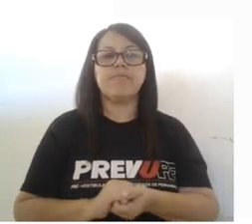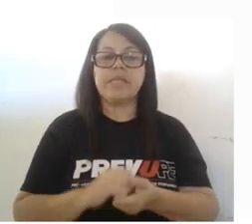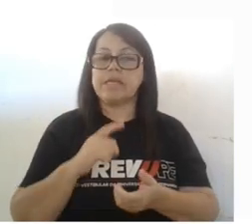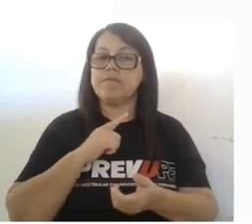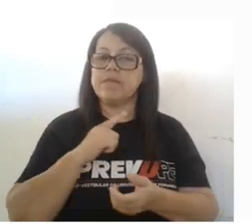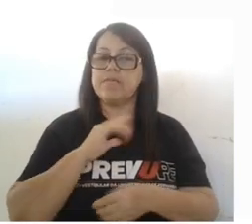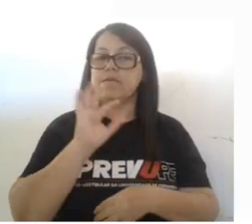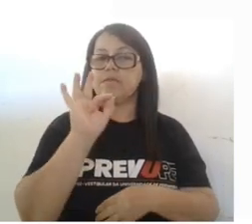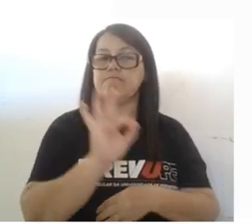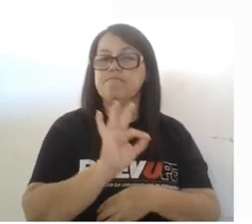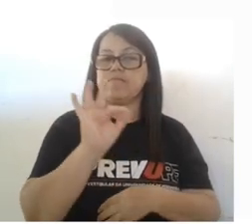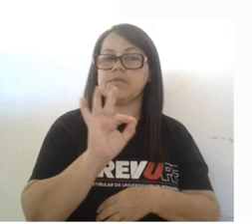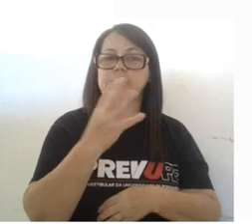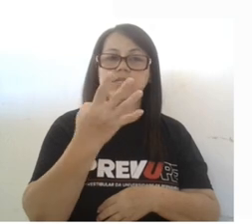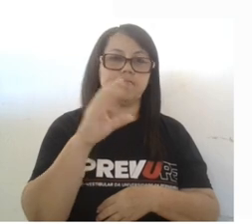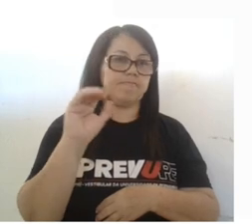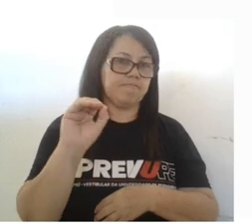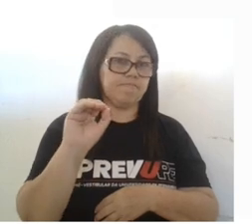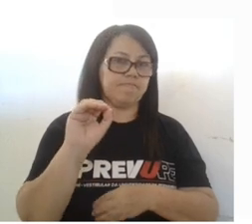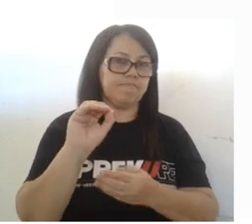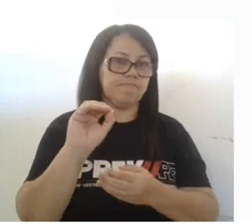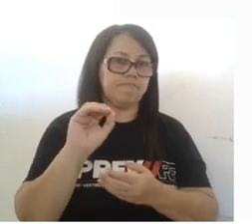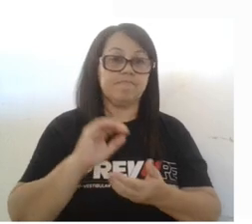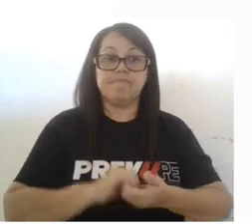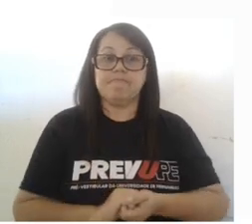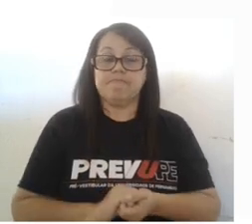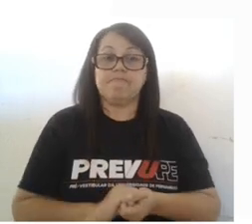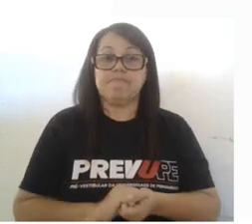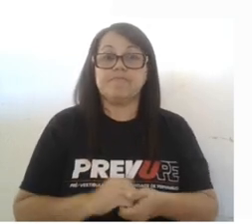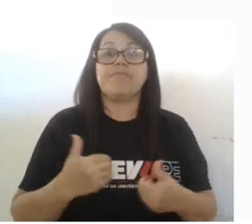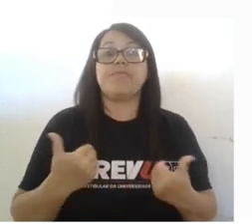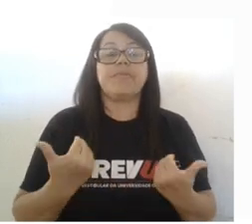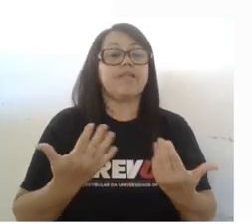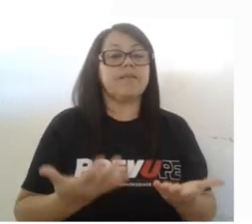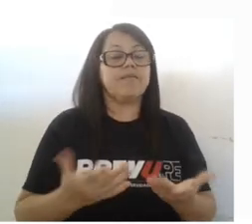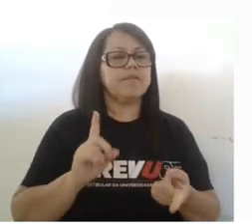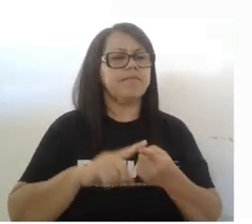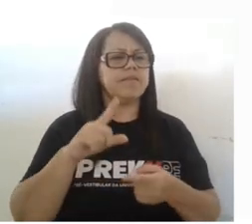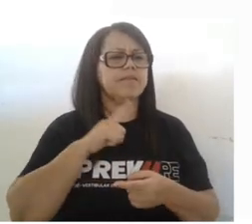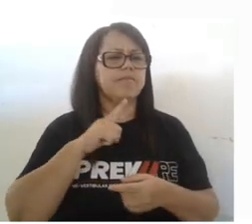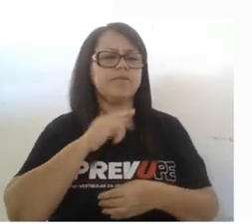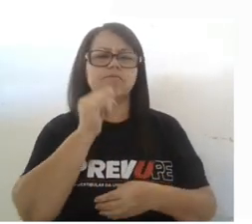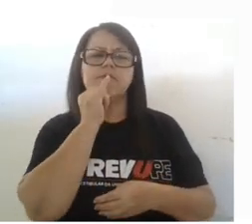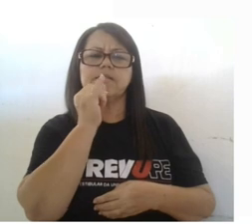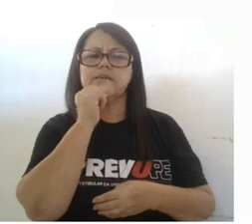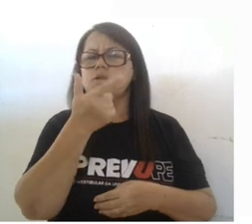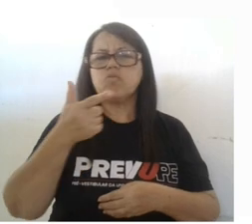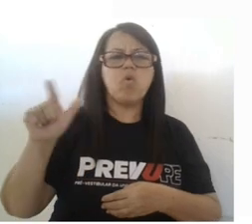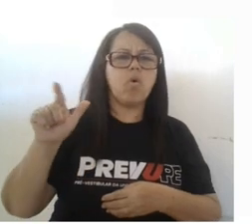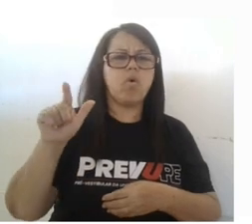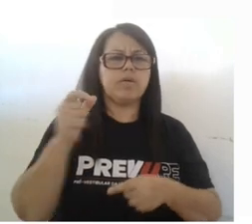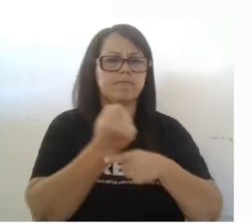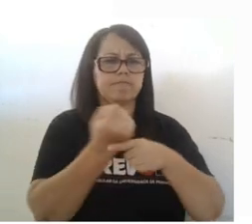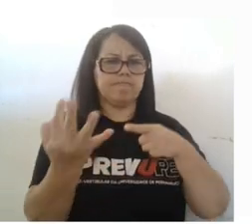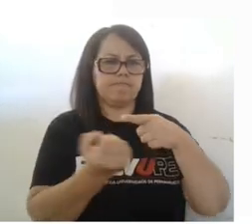uma porcentagem de 40%. Então, nós temos também um exemplo de uma outra